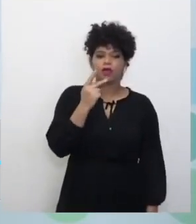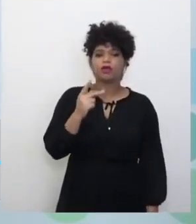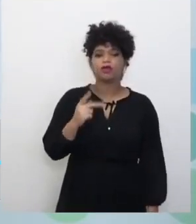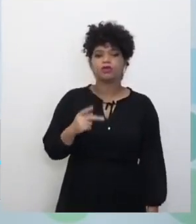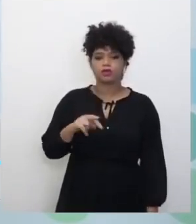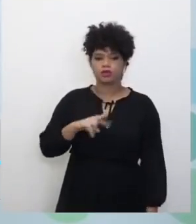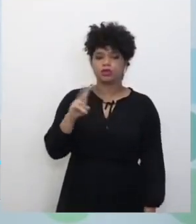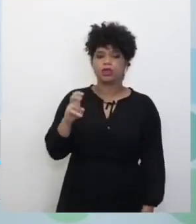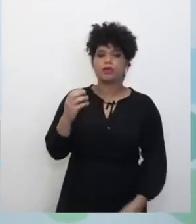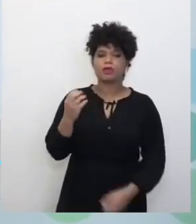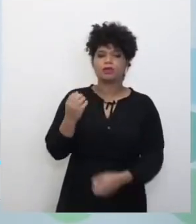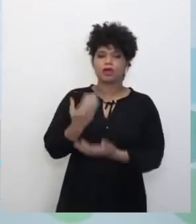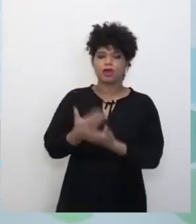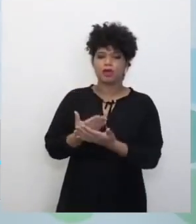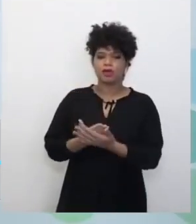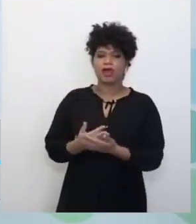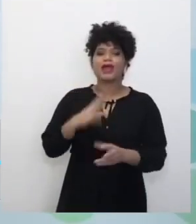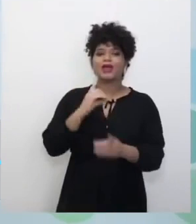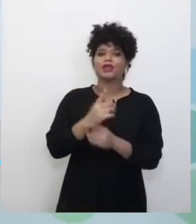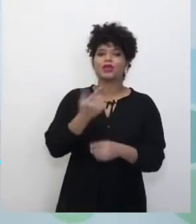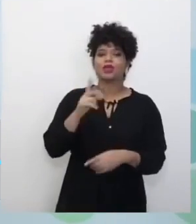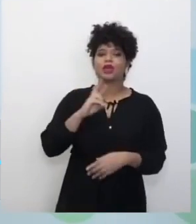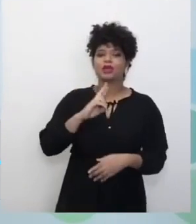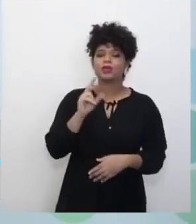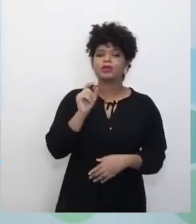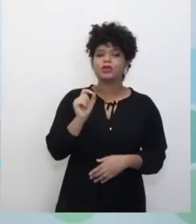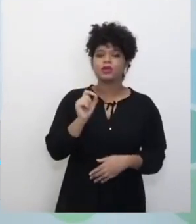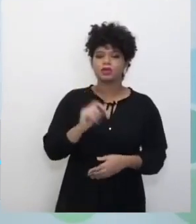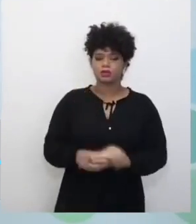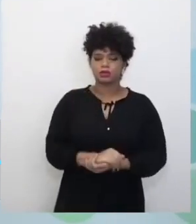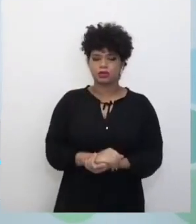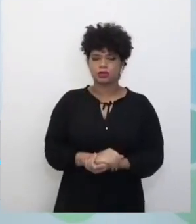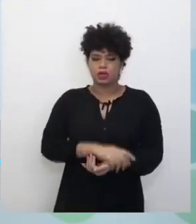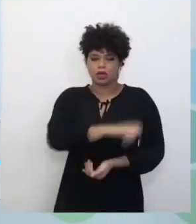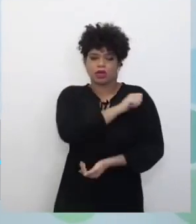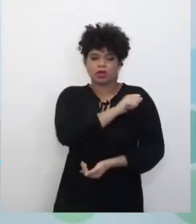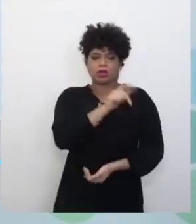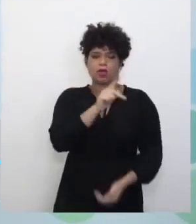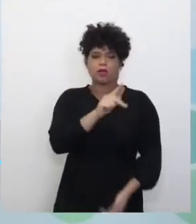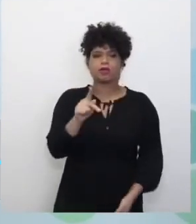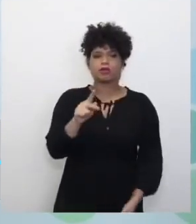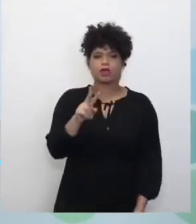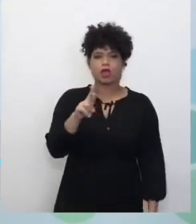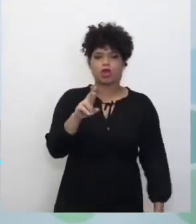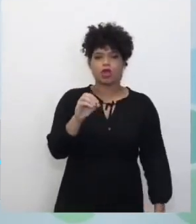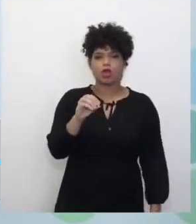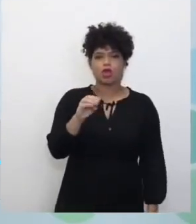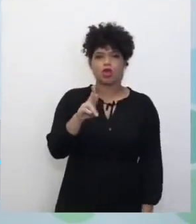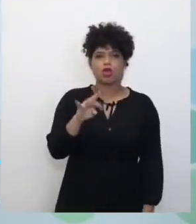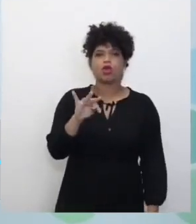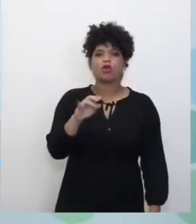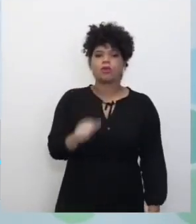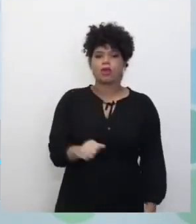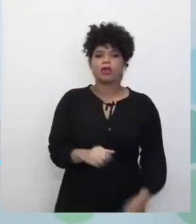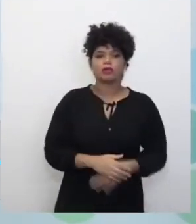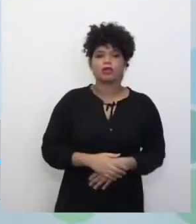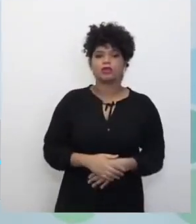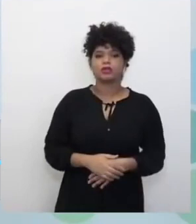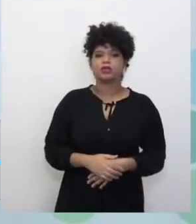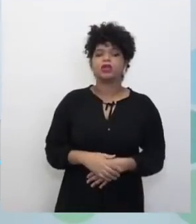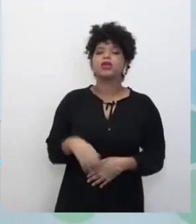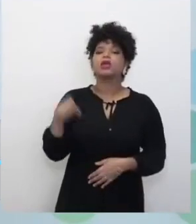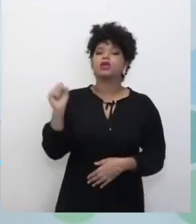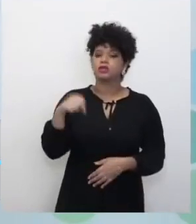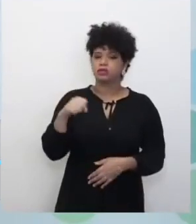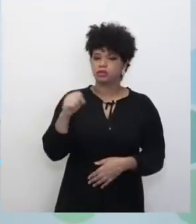ainda. Aqui, encontrei uma resposta. O aluno da professora Roberta, sim, porque atrapalha na digestão dos